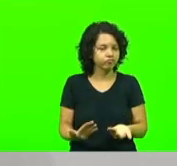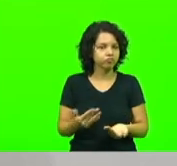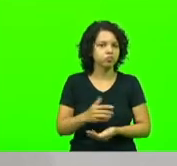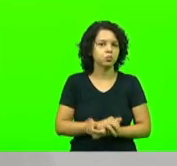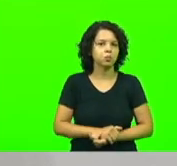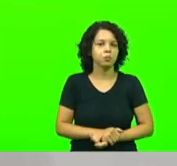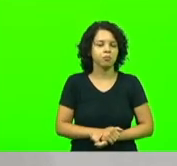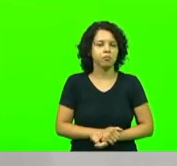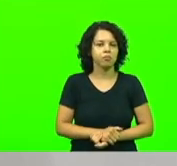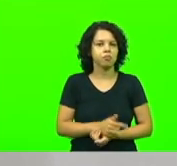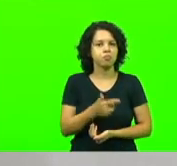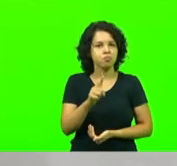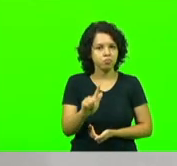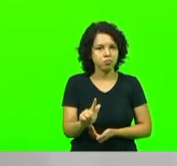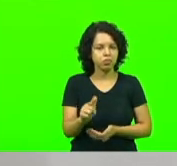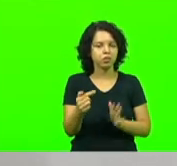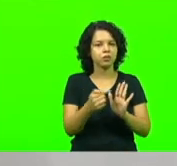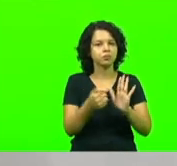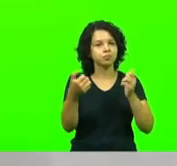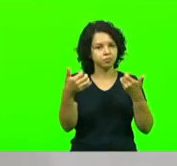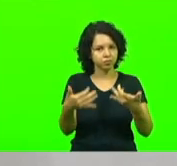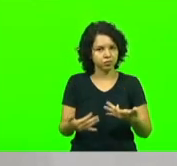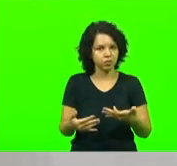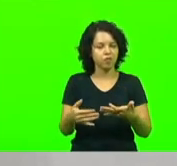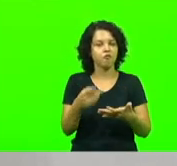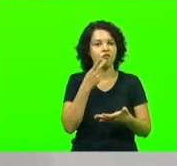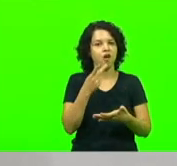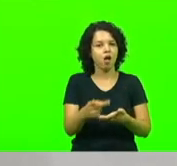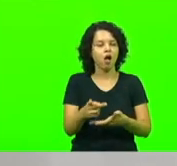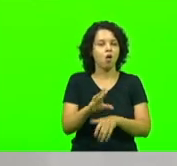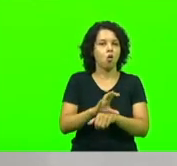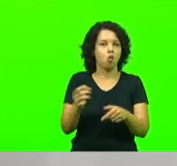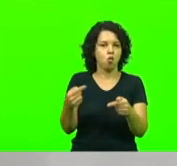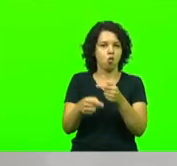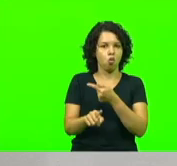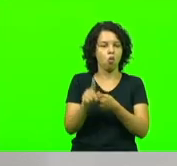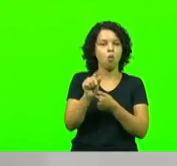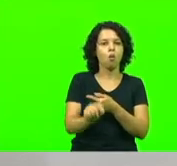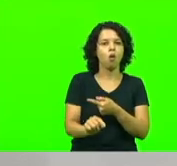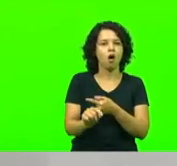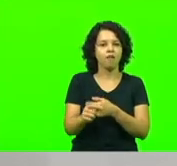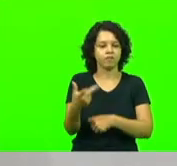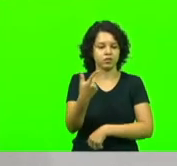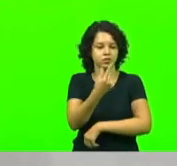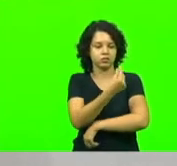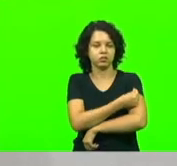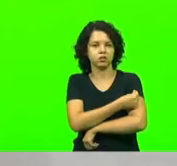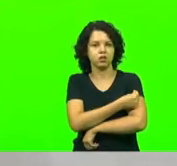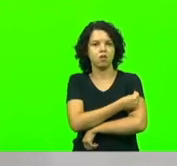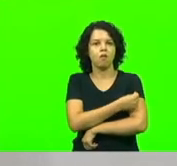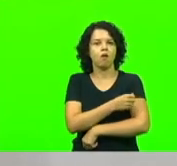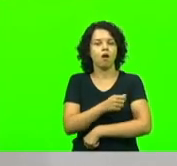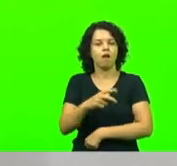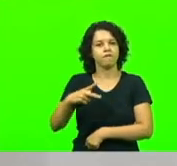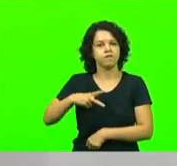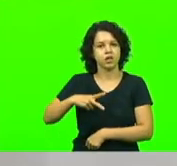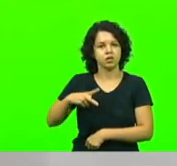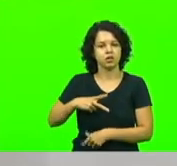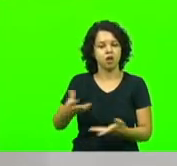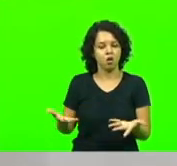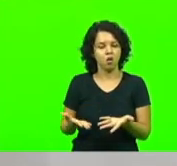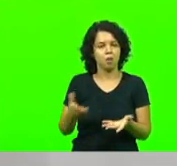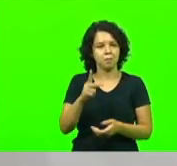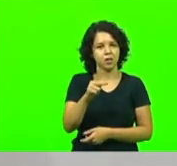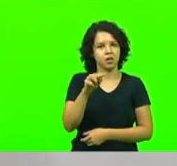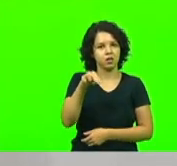Outro item aqui, para dizer que é inconstitucional, é que a vacinação do Covid passou pela Anvisa e está no PNI.